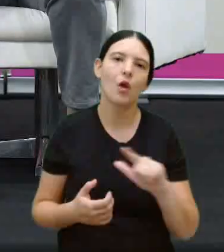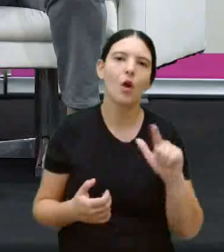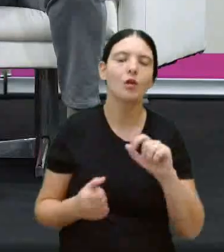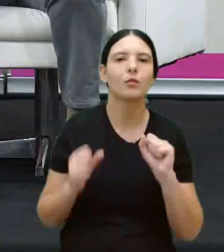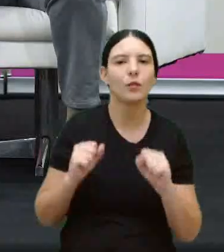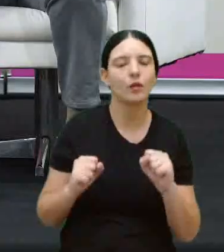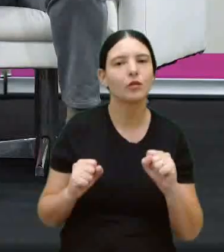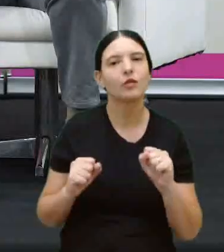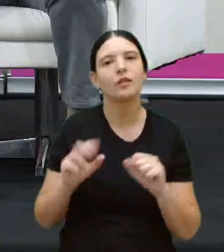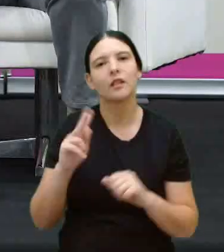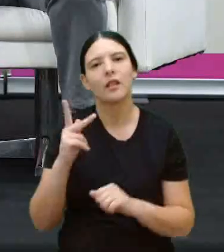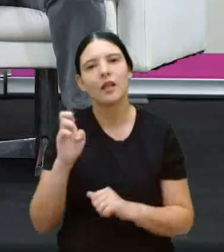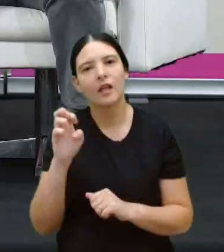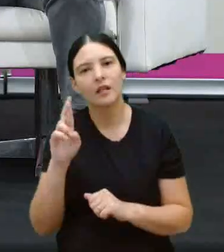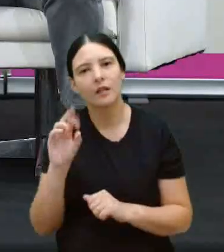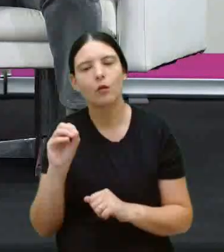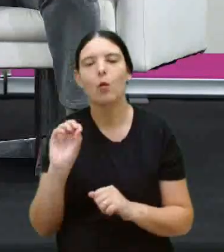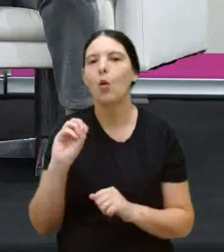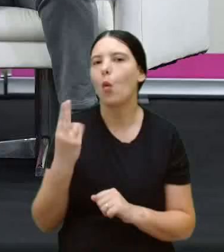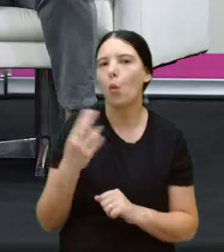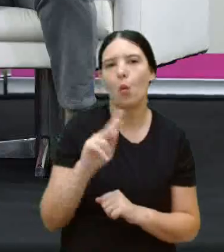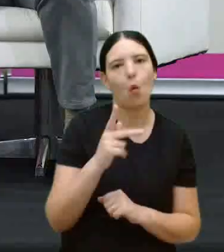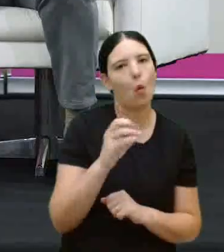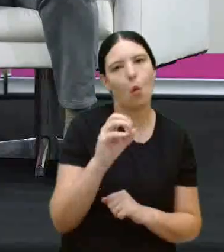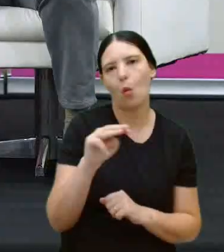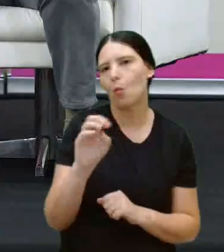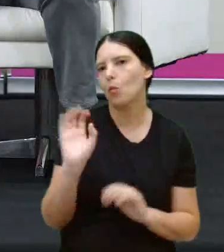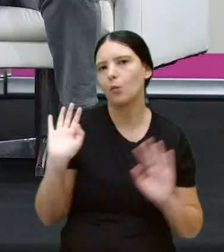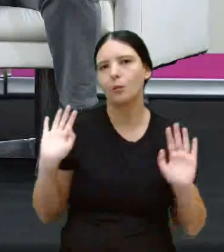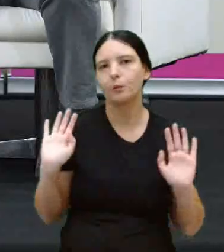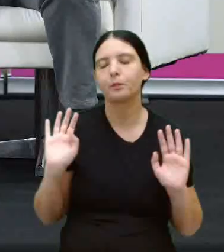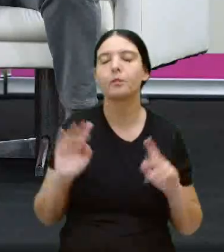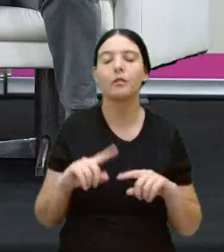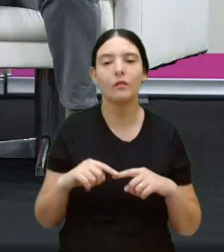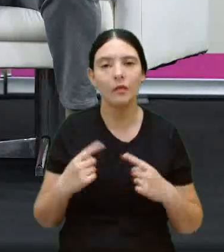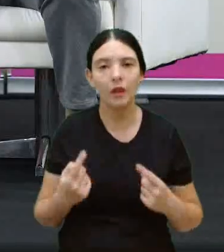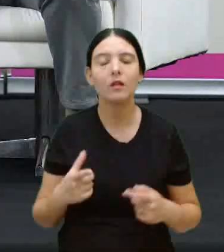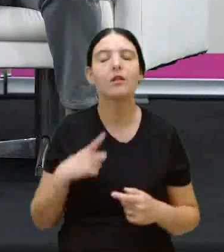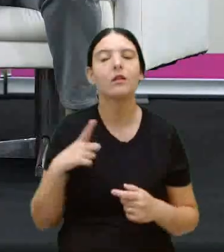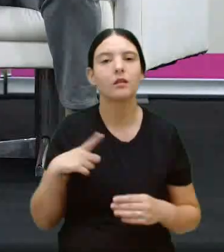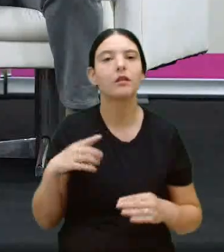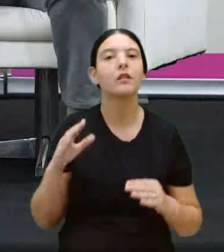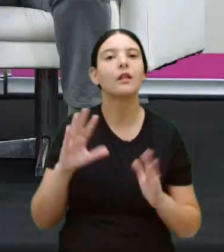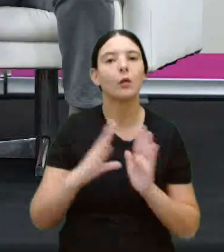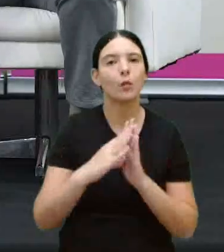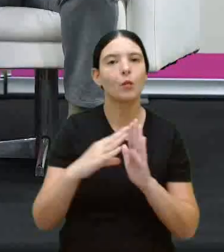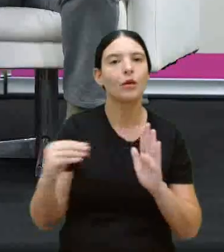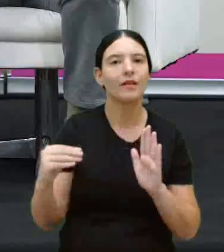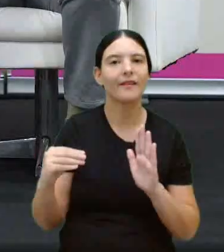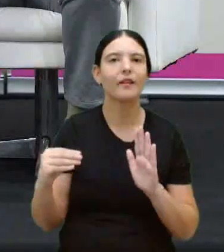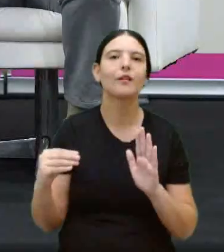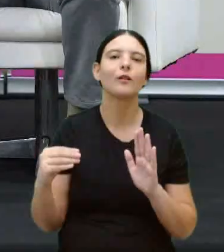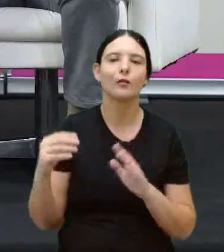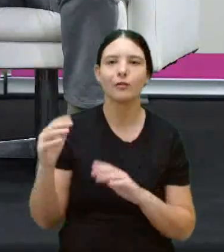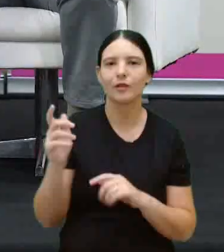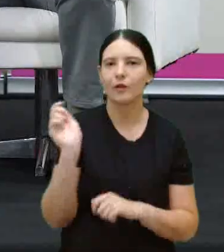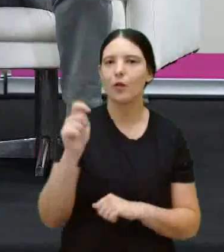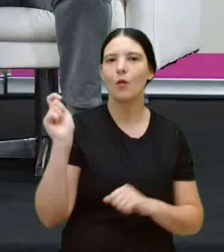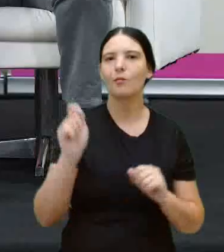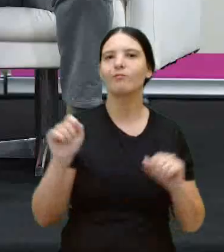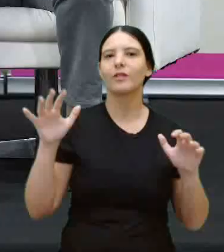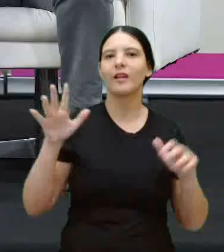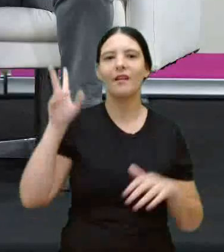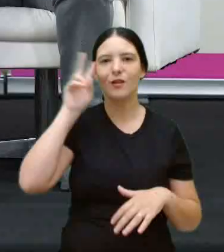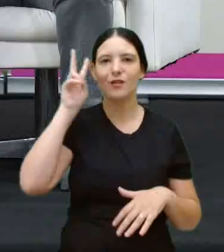heteroafetivo, homoafetivo, mas tem um modelo, que é o modelo dos contos de fadas. Então, eu desloco